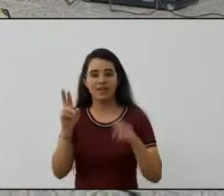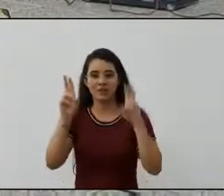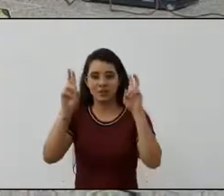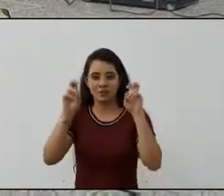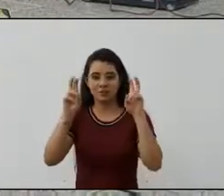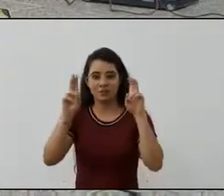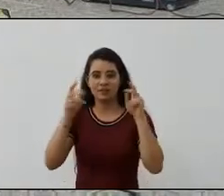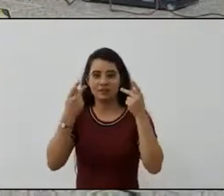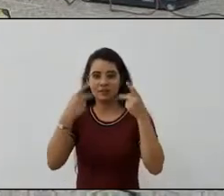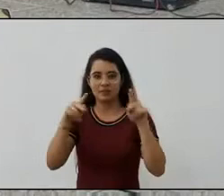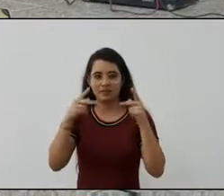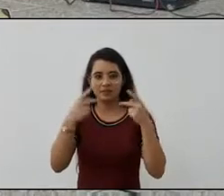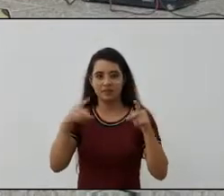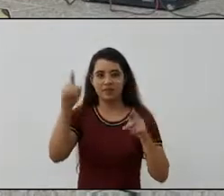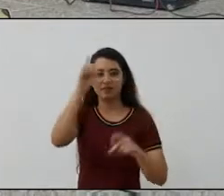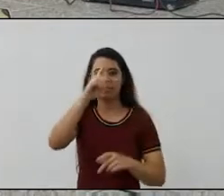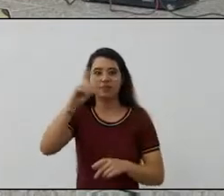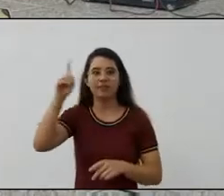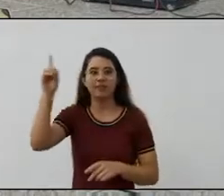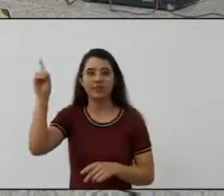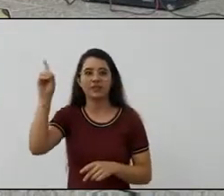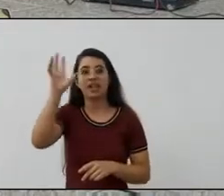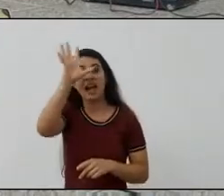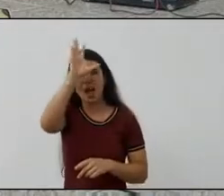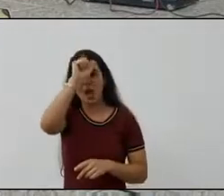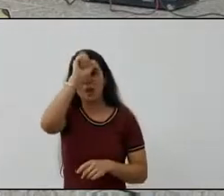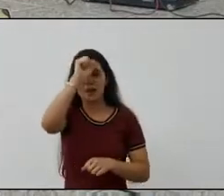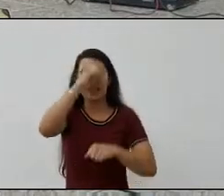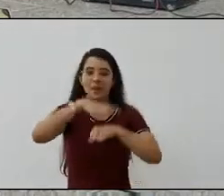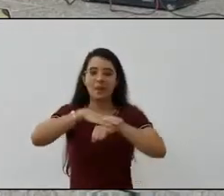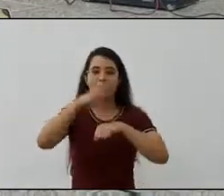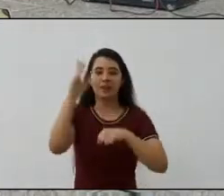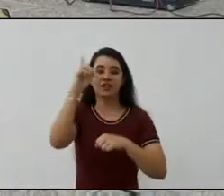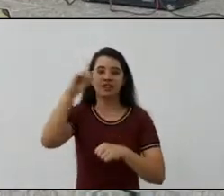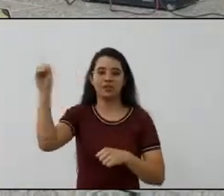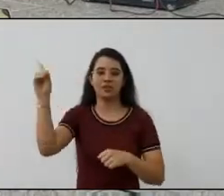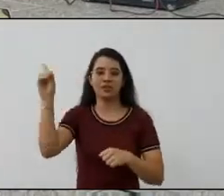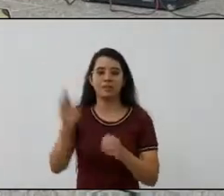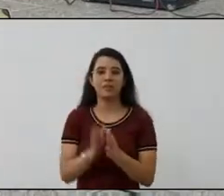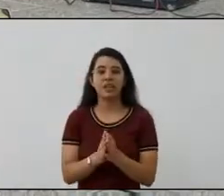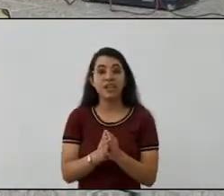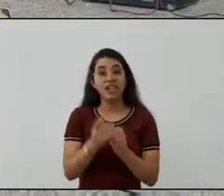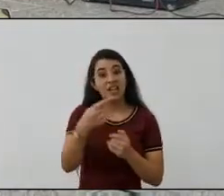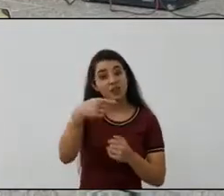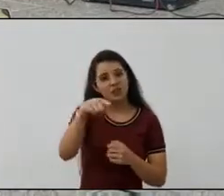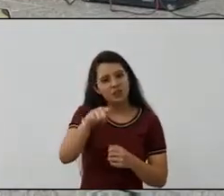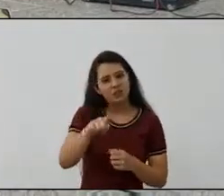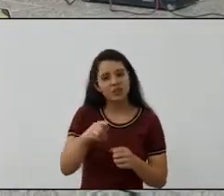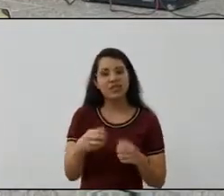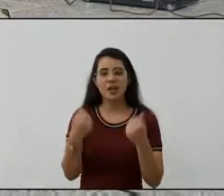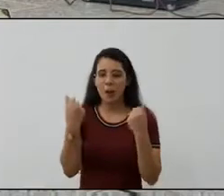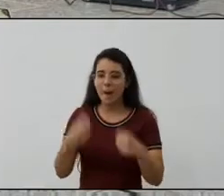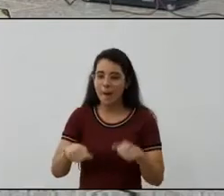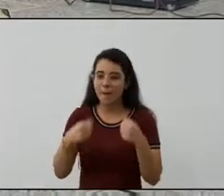guardando, porque nesse tempo de pandemia, a gente tem que